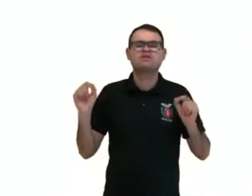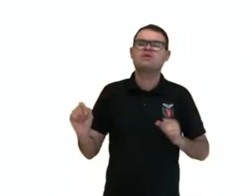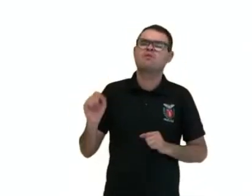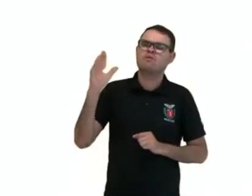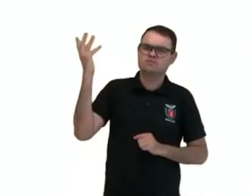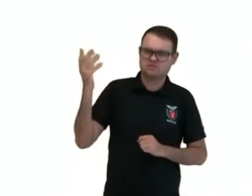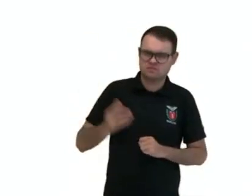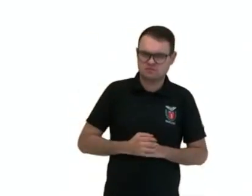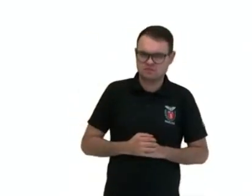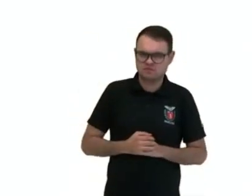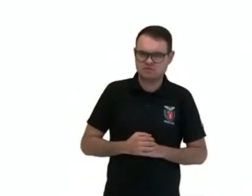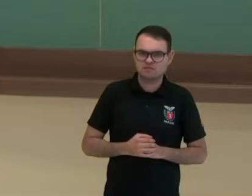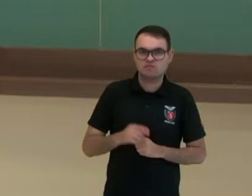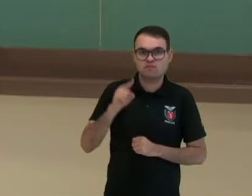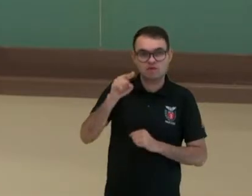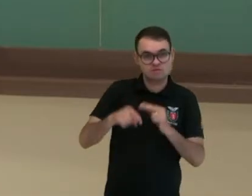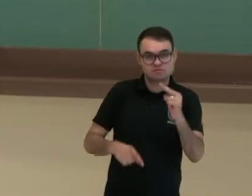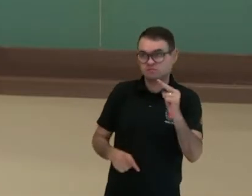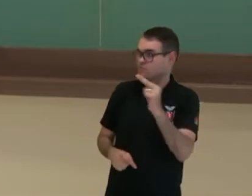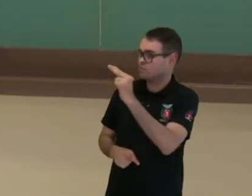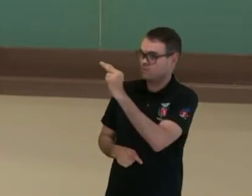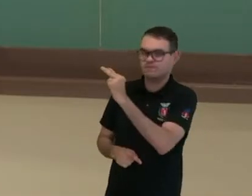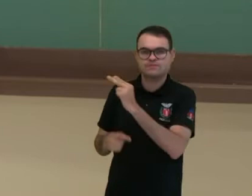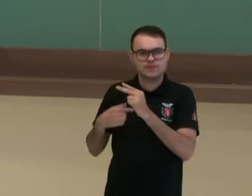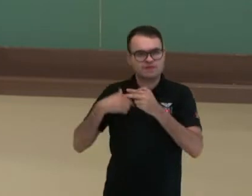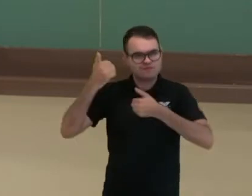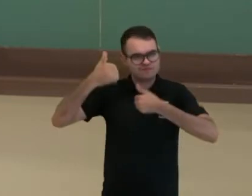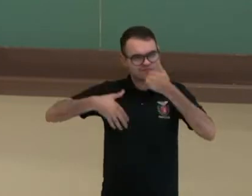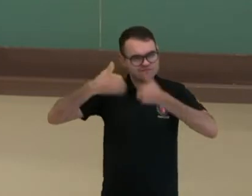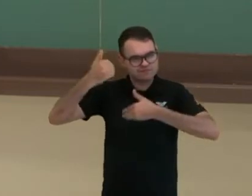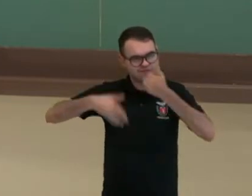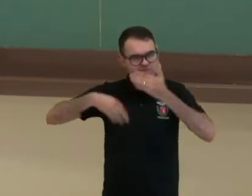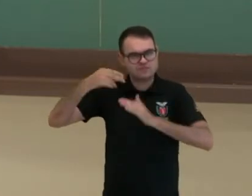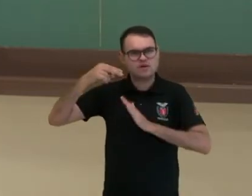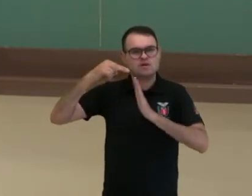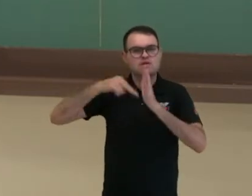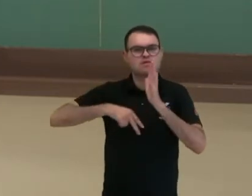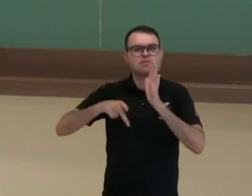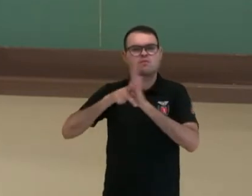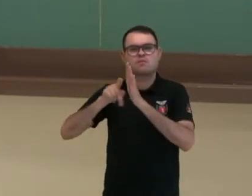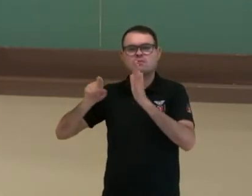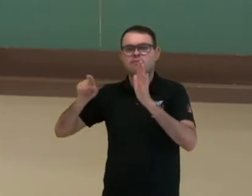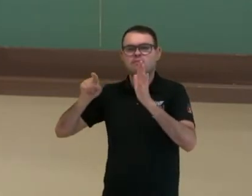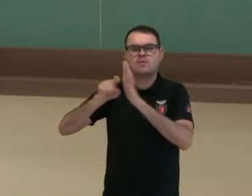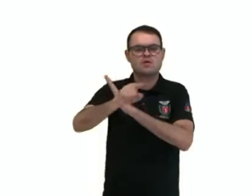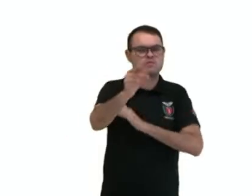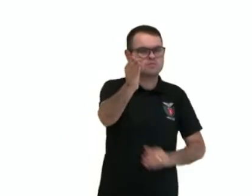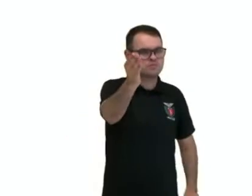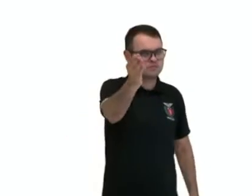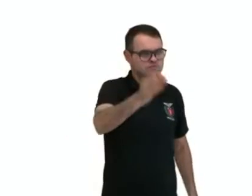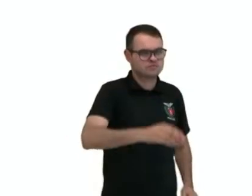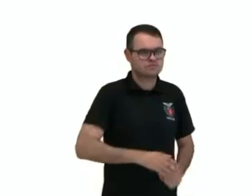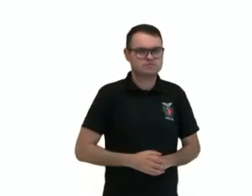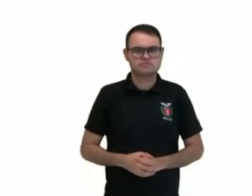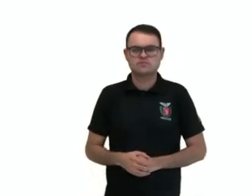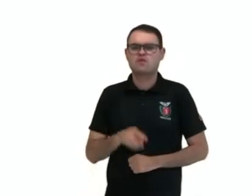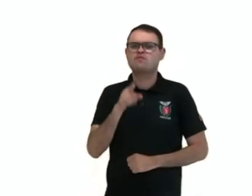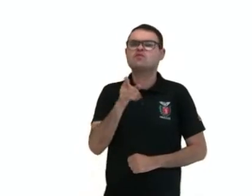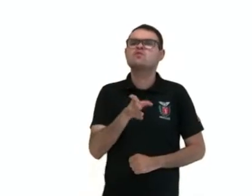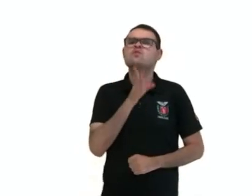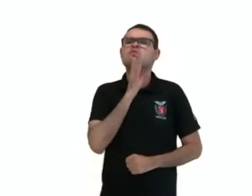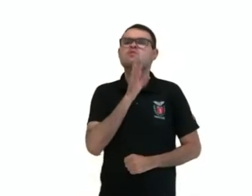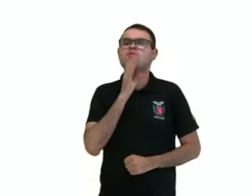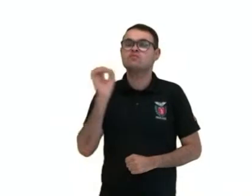aconteceu? Enquanto você fica olhando a imagem, eu vou fazer a leitura da pergunta para você. Você conhece o